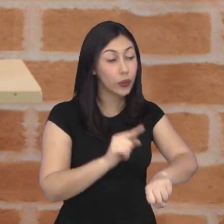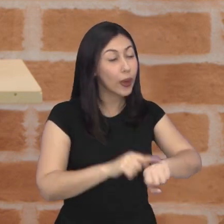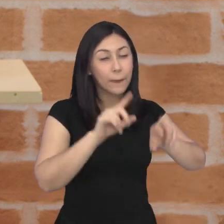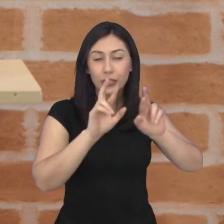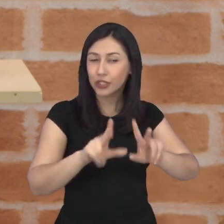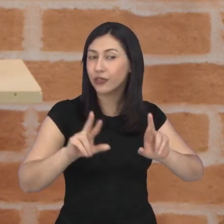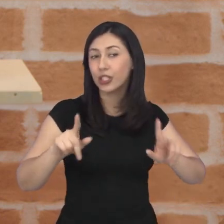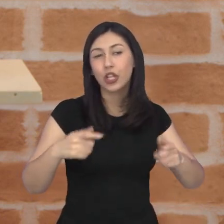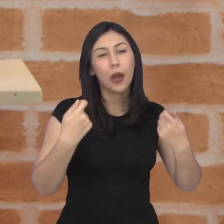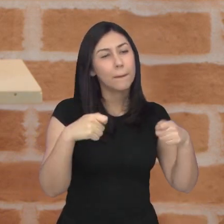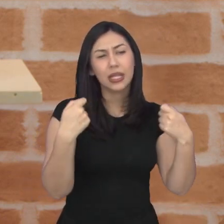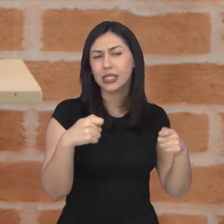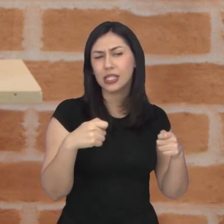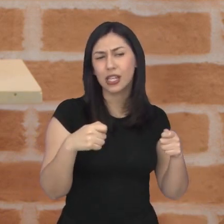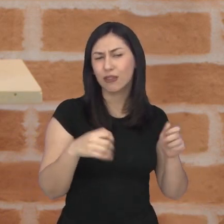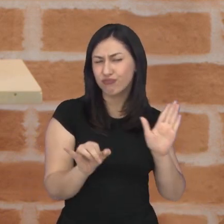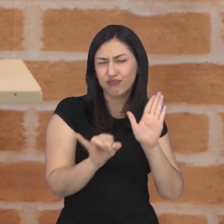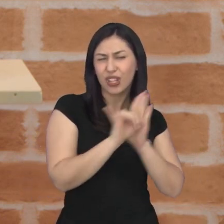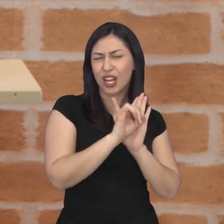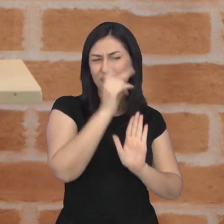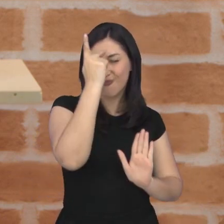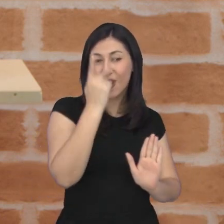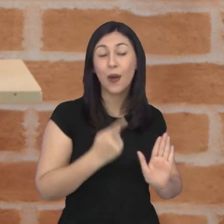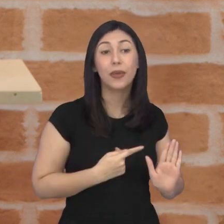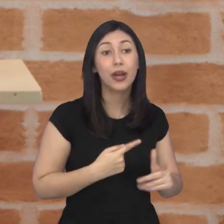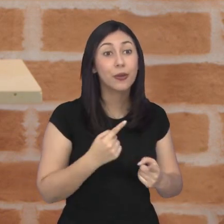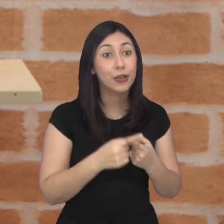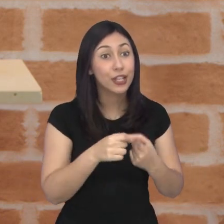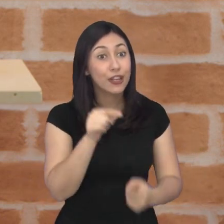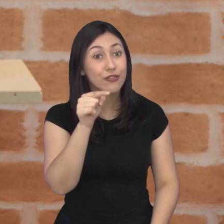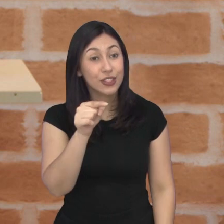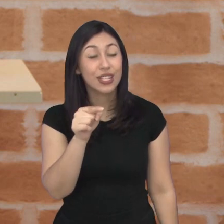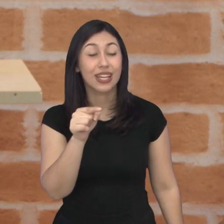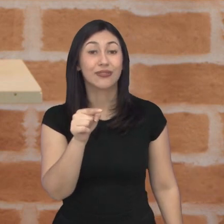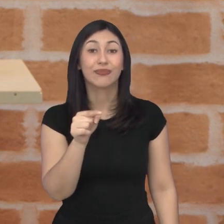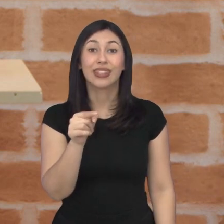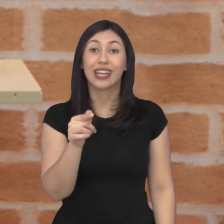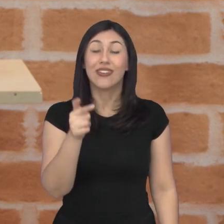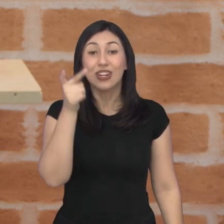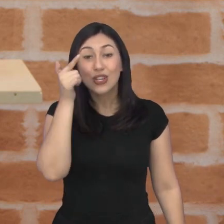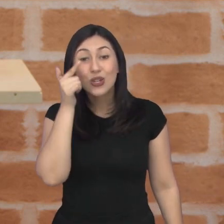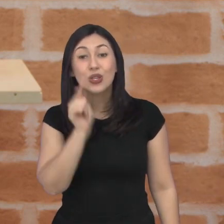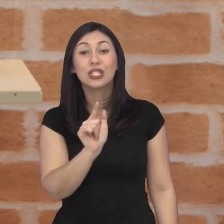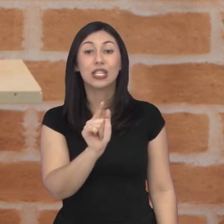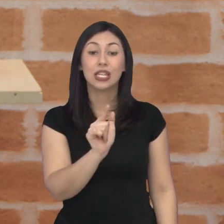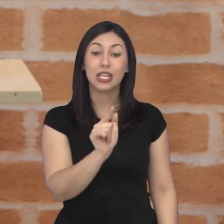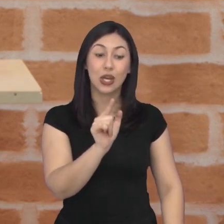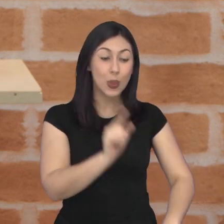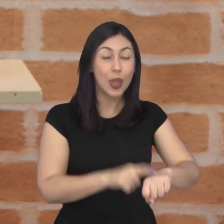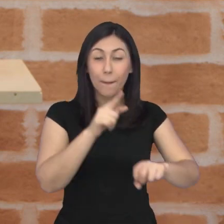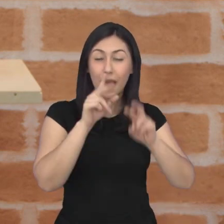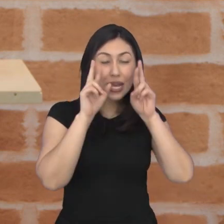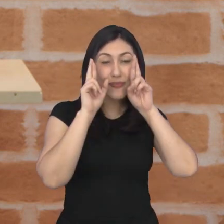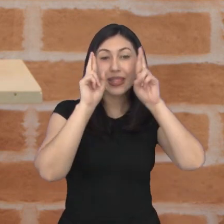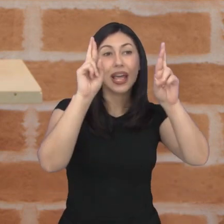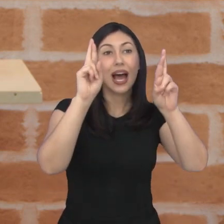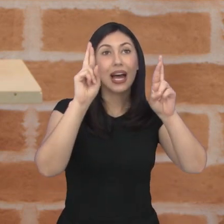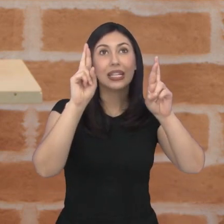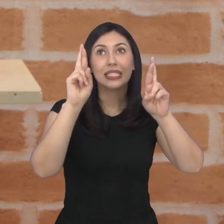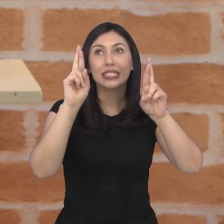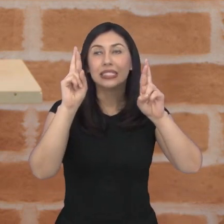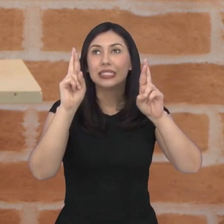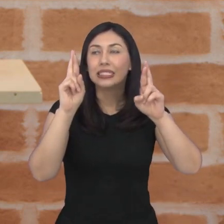vida, sejam autênticos, porque você vai realmente, com autenticidade, né, respeitar o seu tempo, dar